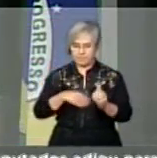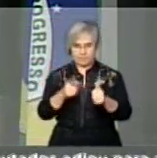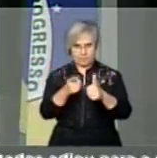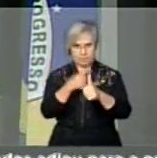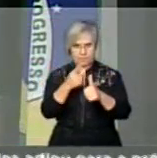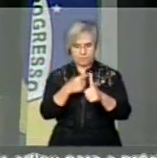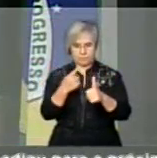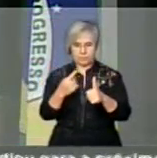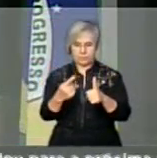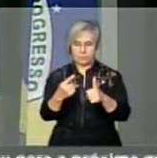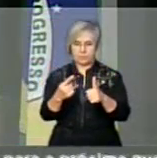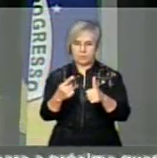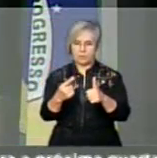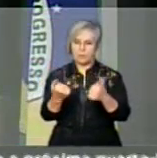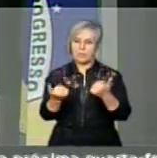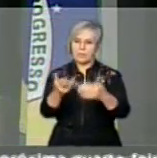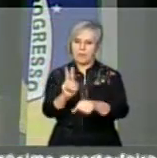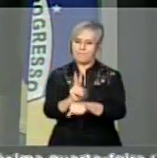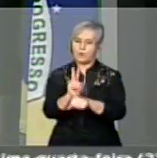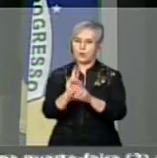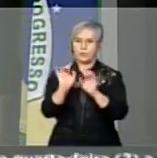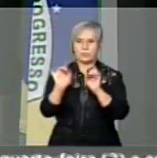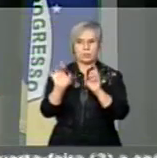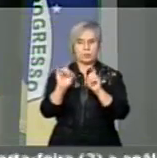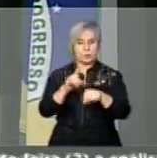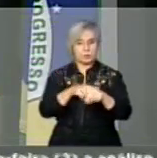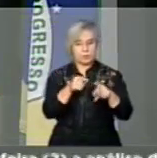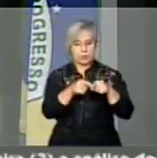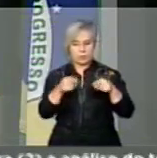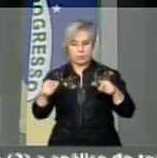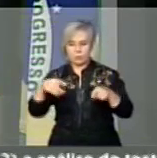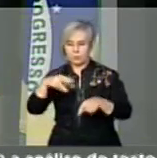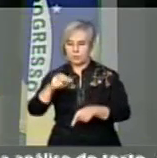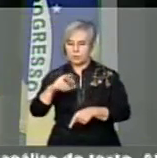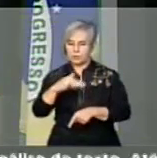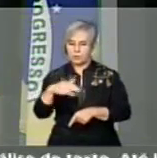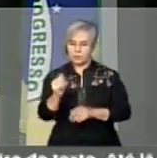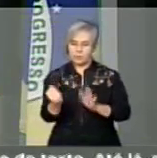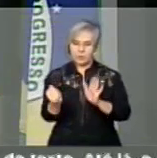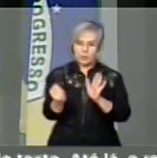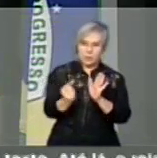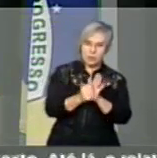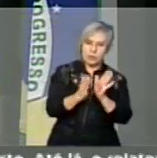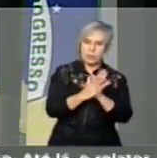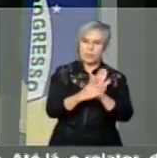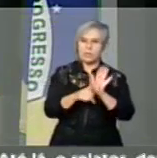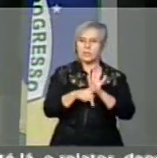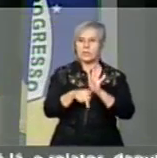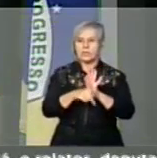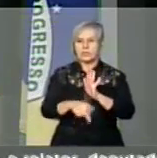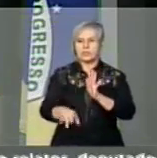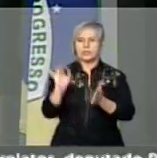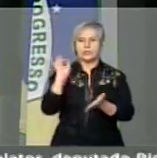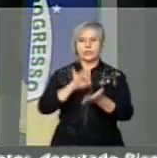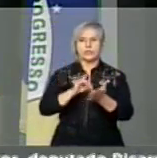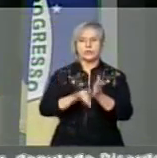1. É concedida proteção especial temporária às marcas registradas de titularidade das